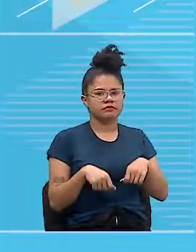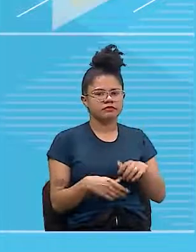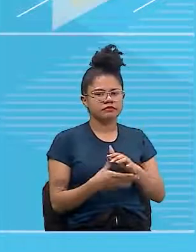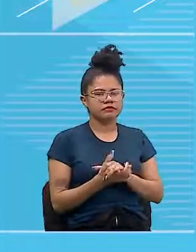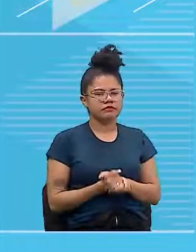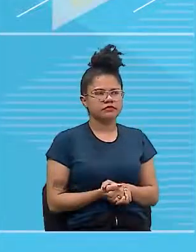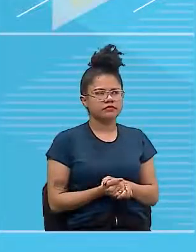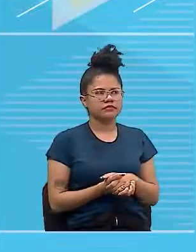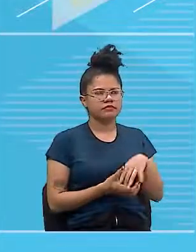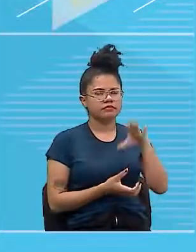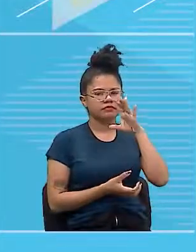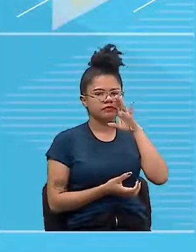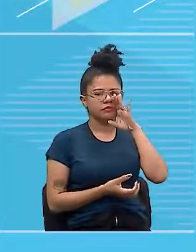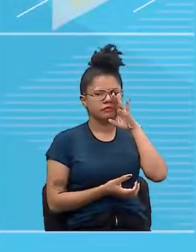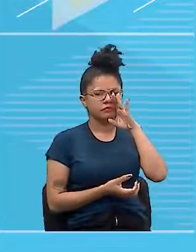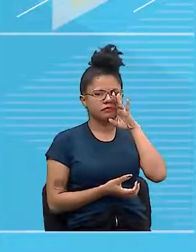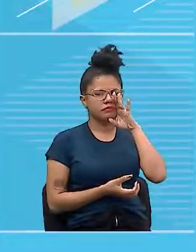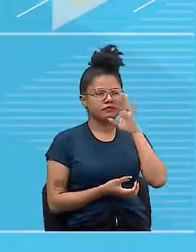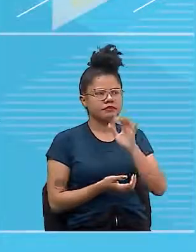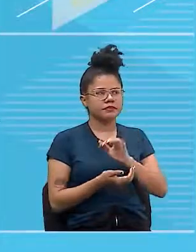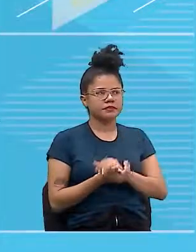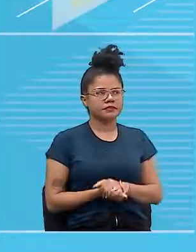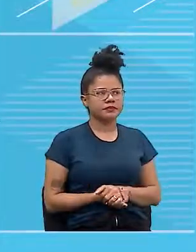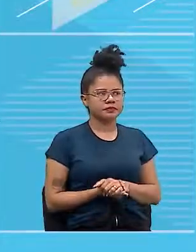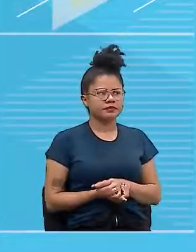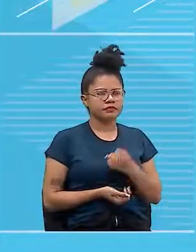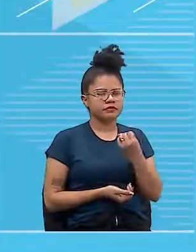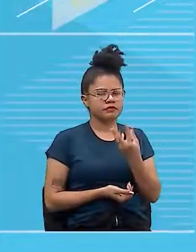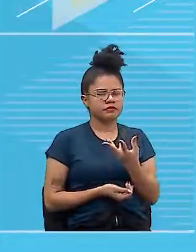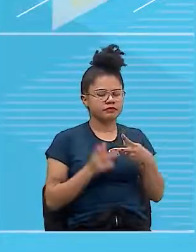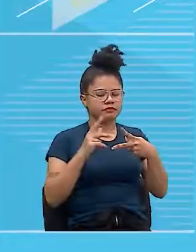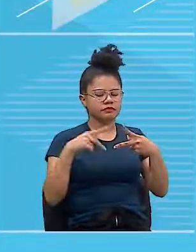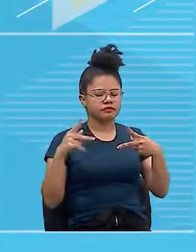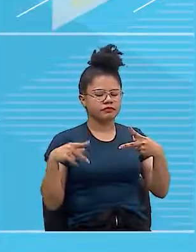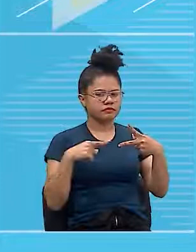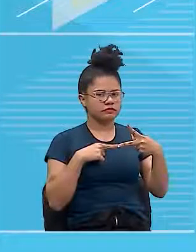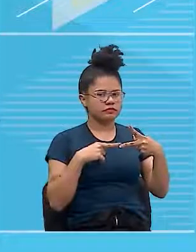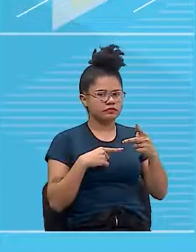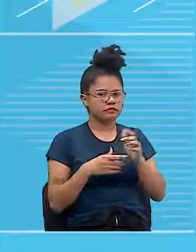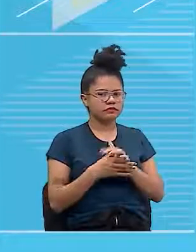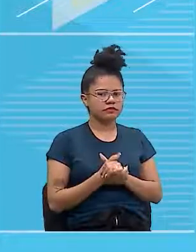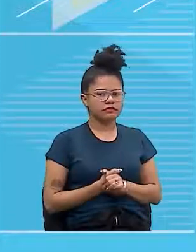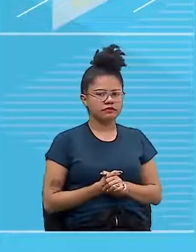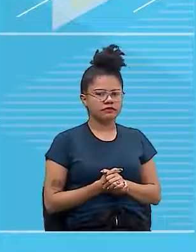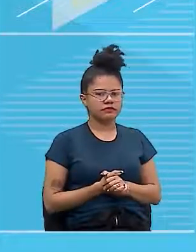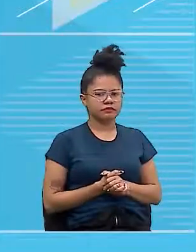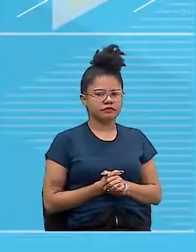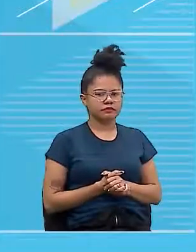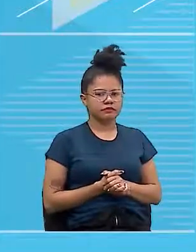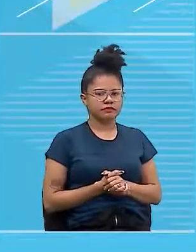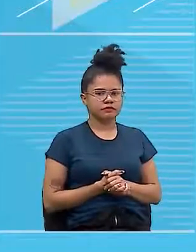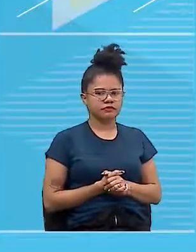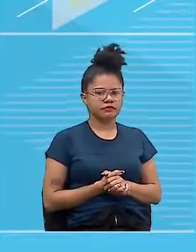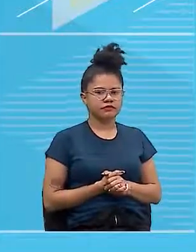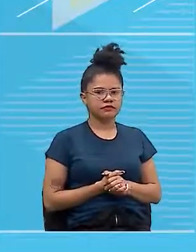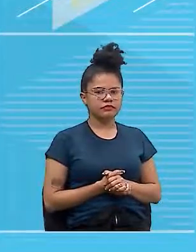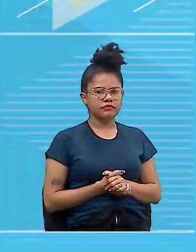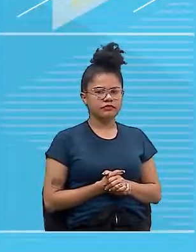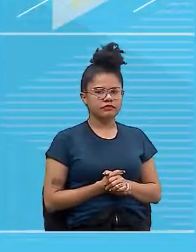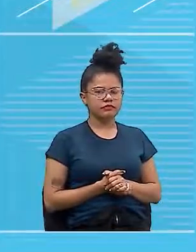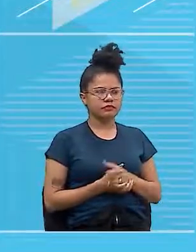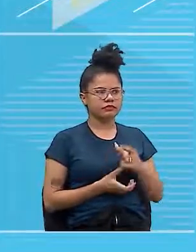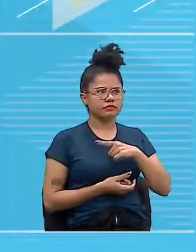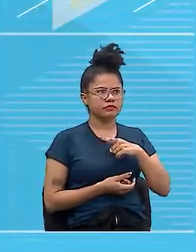então vejamos quanto em massa de proteína Eu tenho 3,5 não é